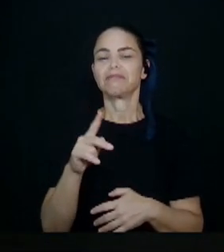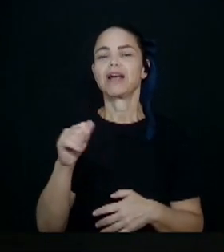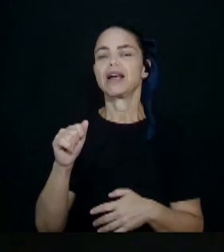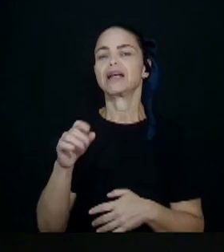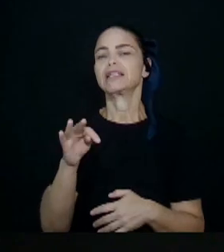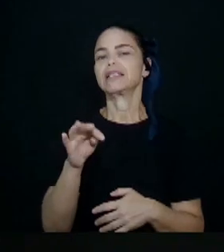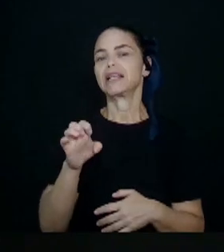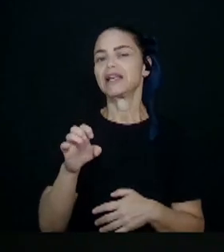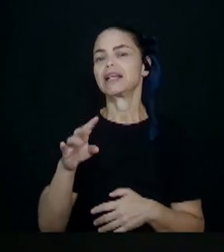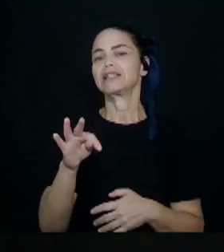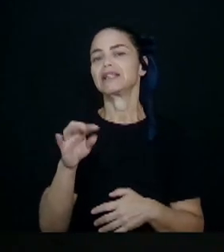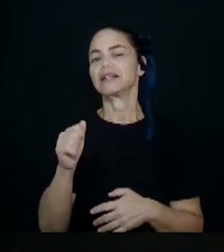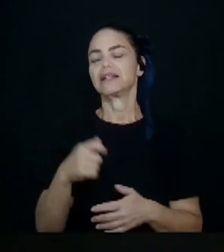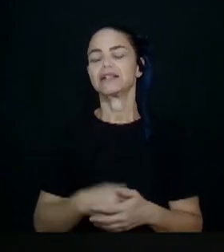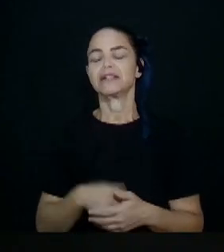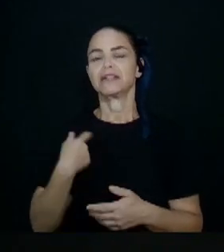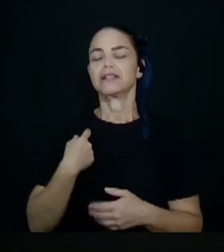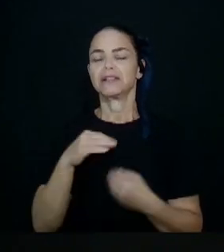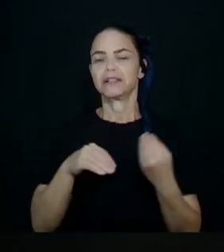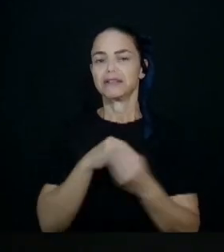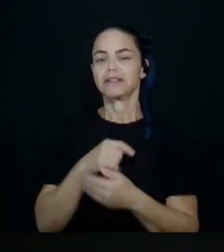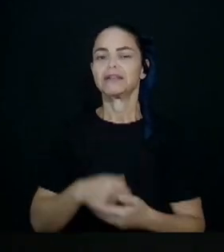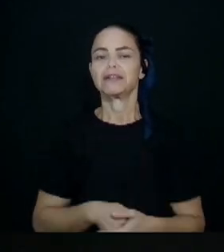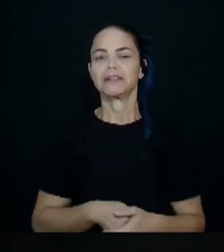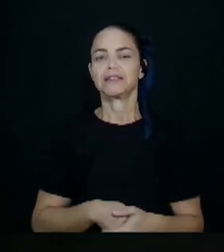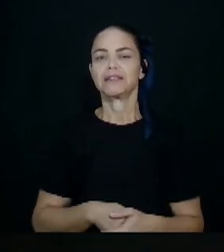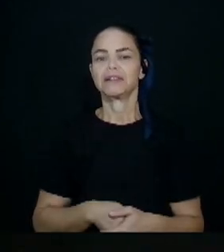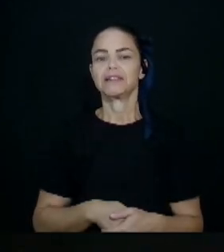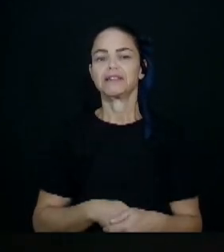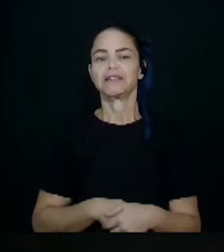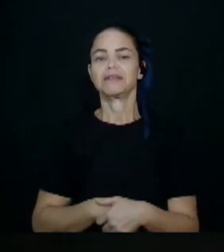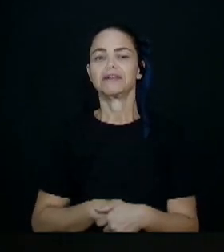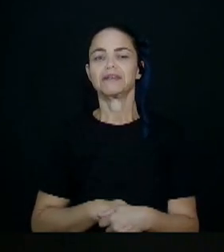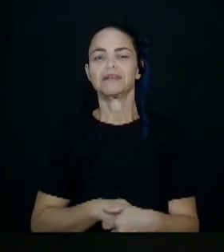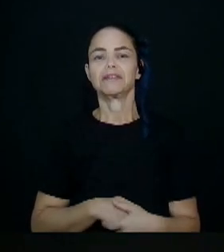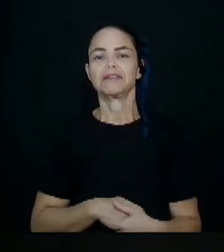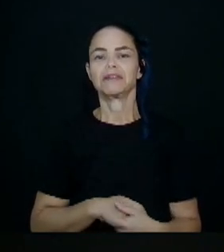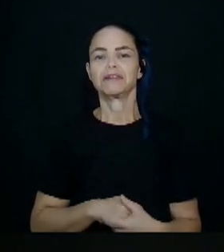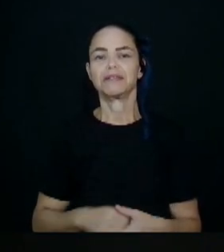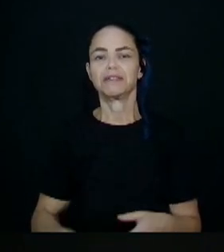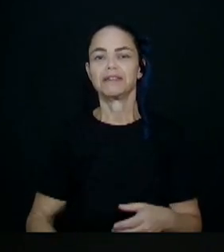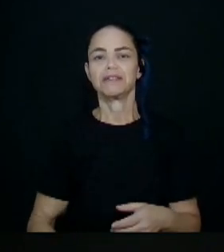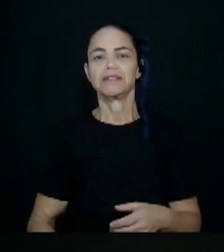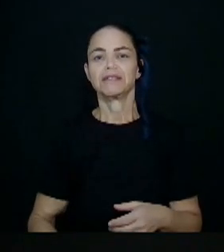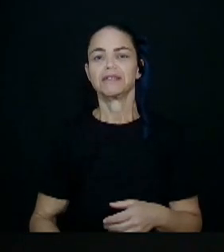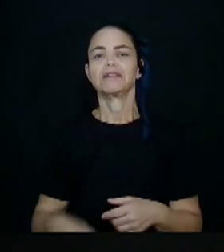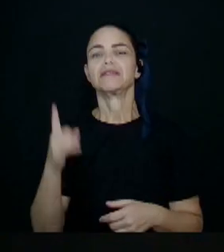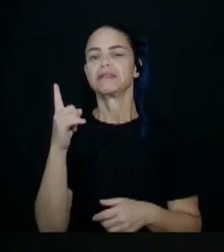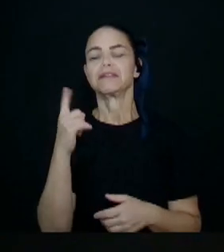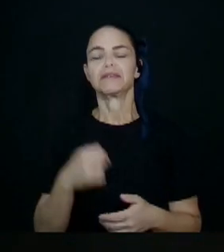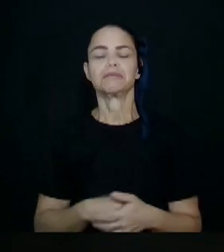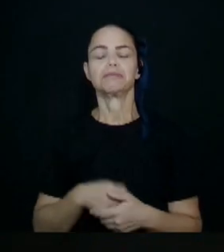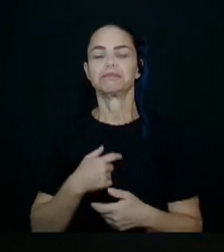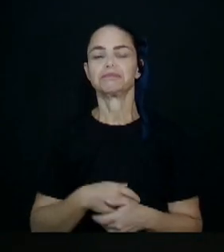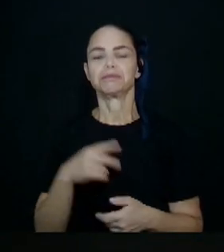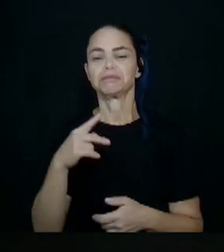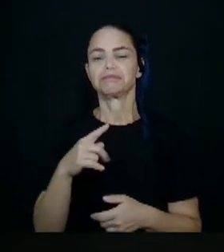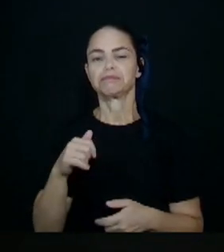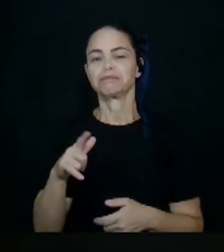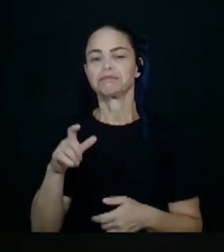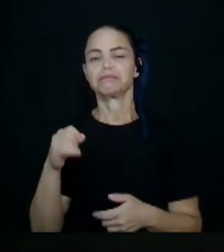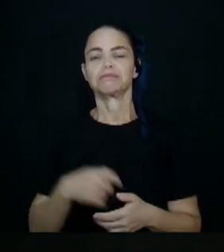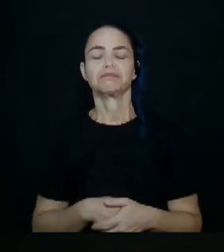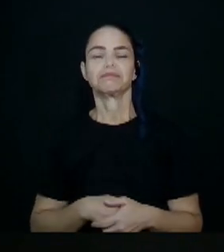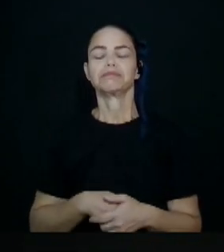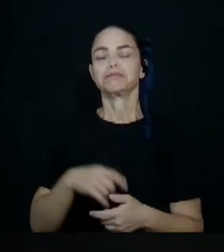os dias. Tem mais, produção? Se tiver, pode colocar na tela, se não, fala aqui para mim. Mais uma. Paulo Henrique Souza do Cambuí. No dia a